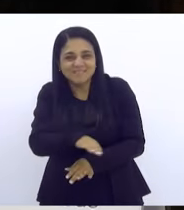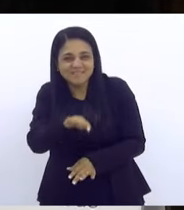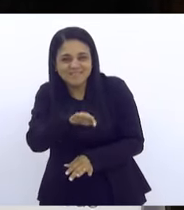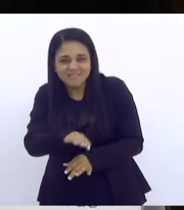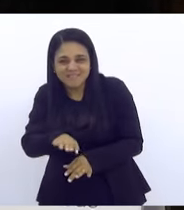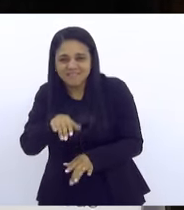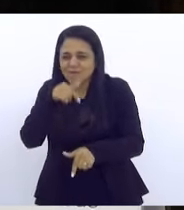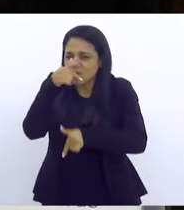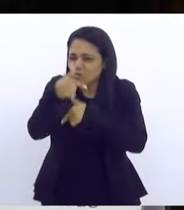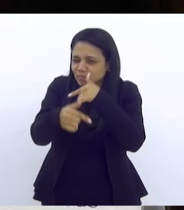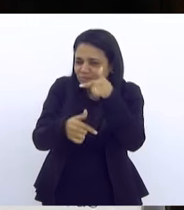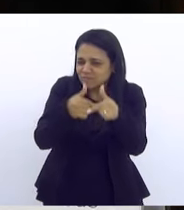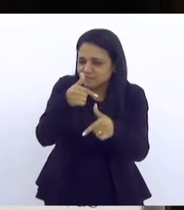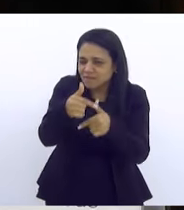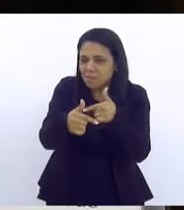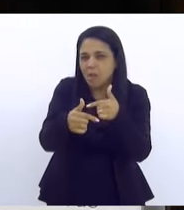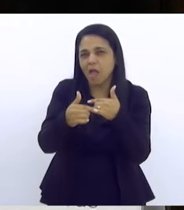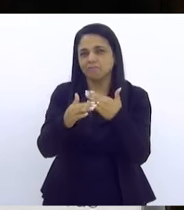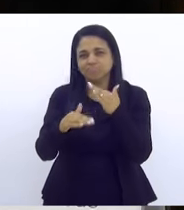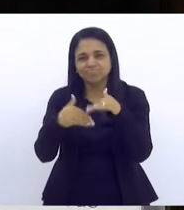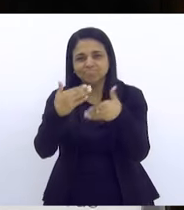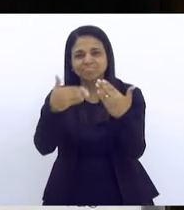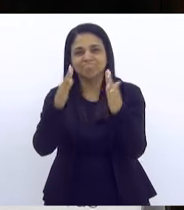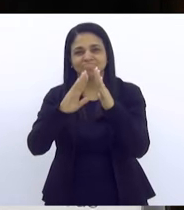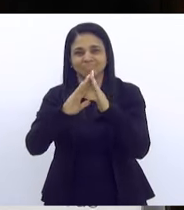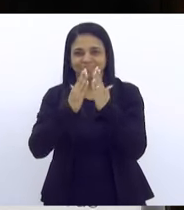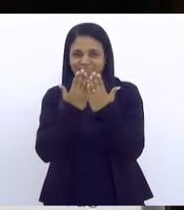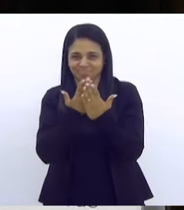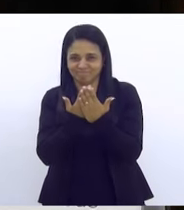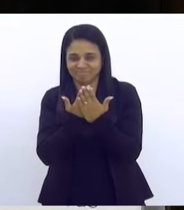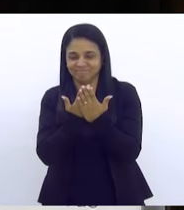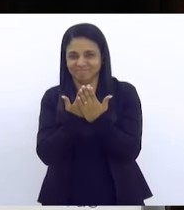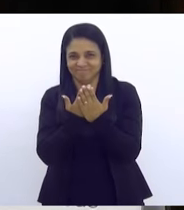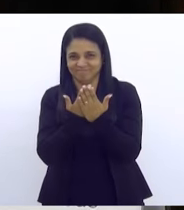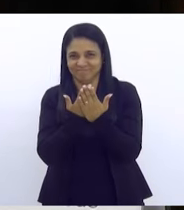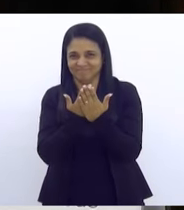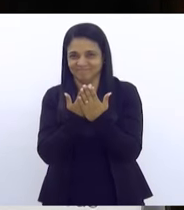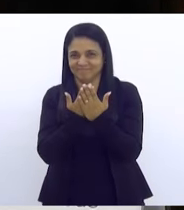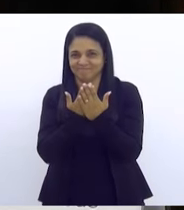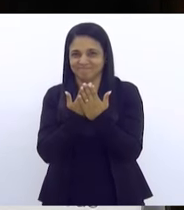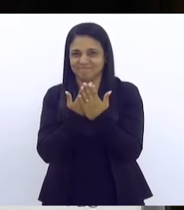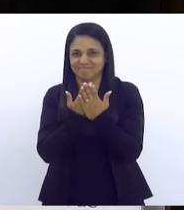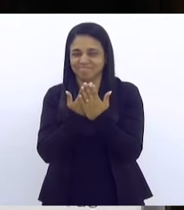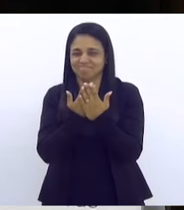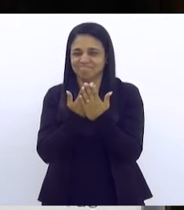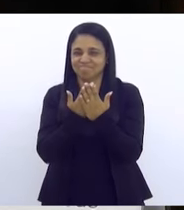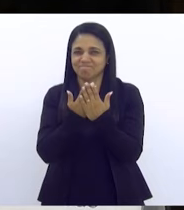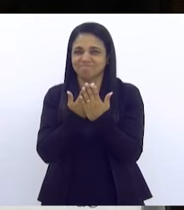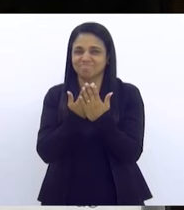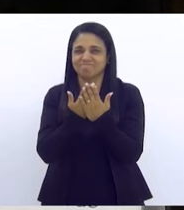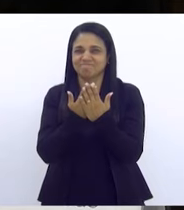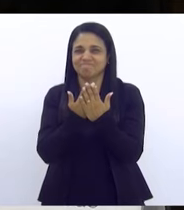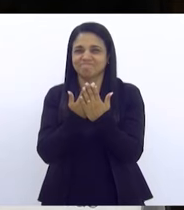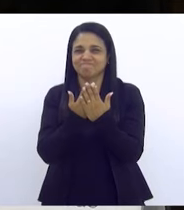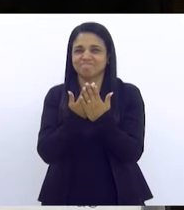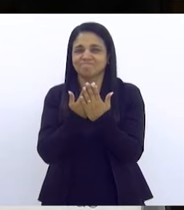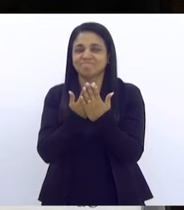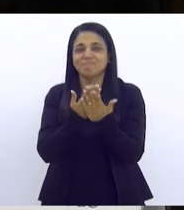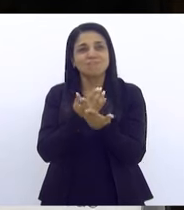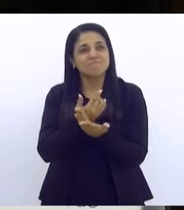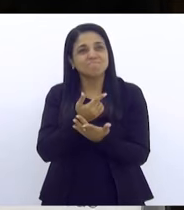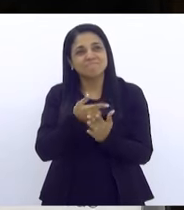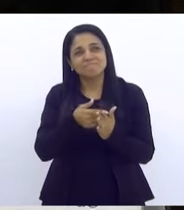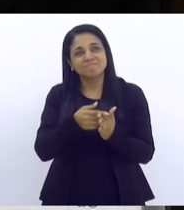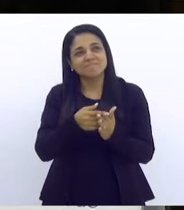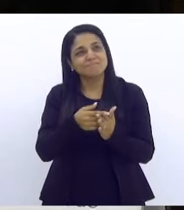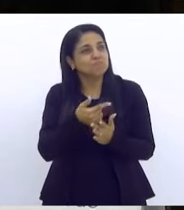trabalho desenvolvido pela escolinha, aí a gente não tinha